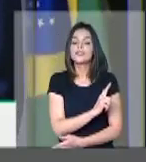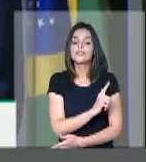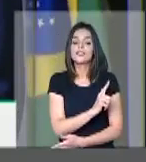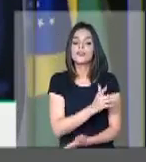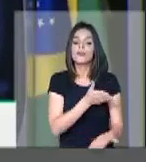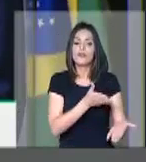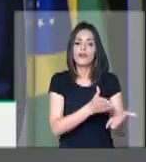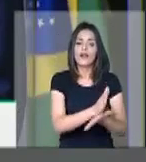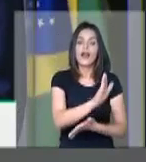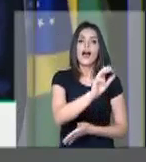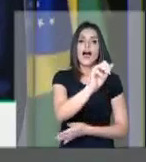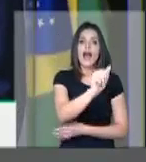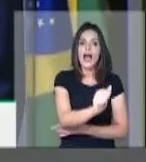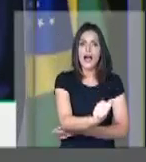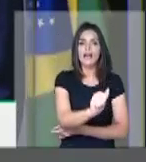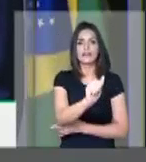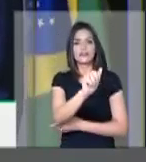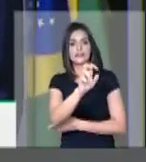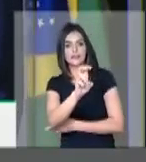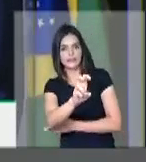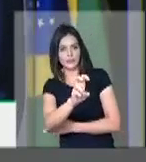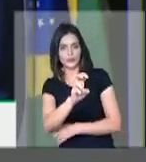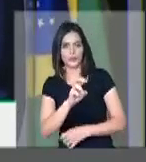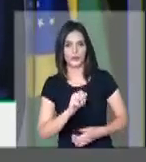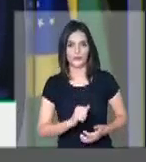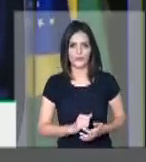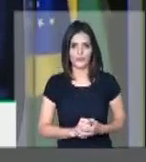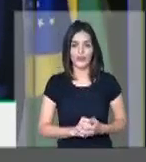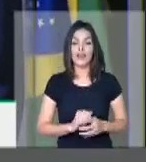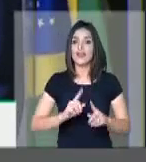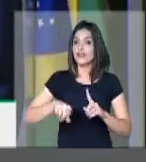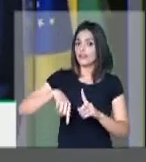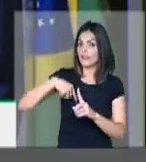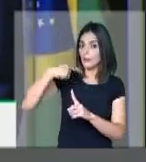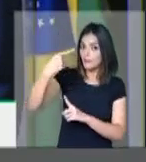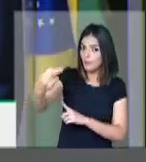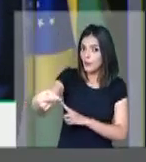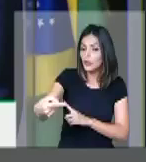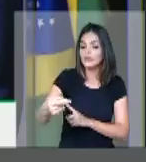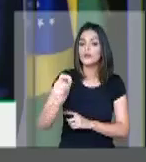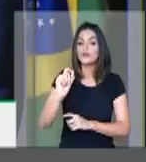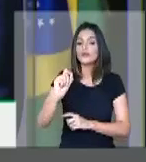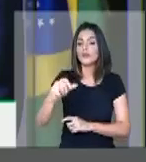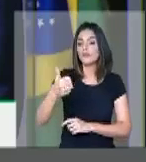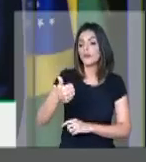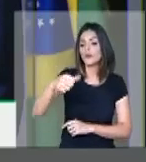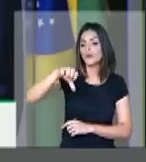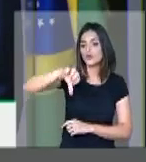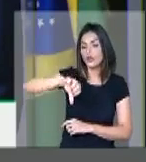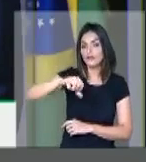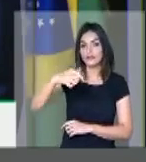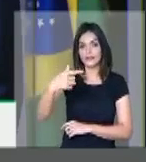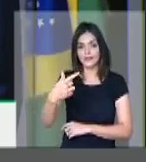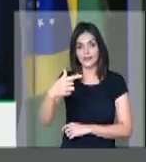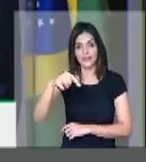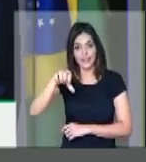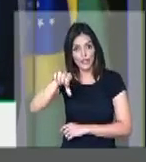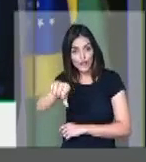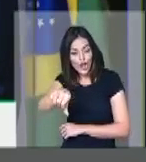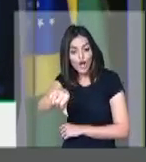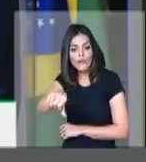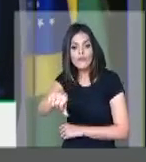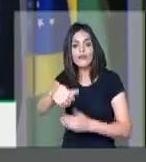extinção do AI-5 e depois, em 79,